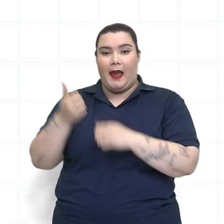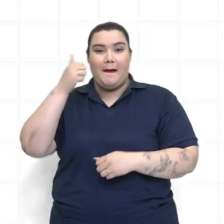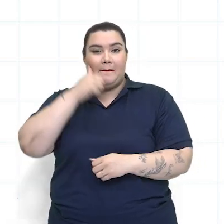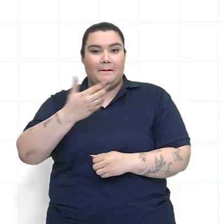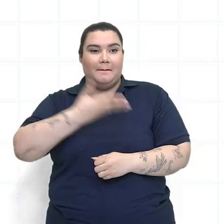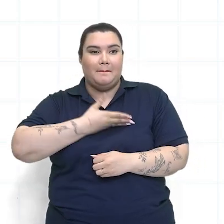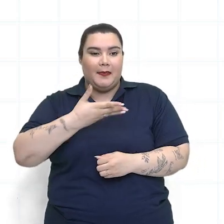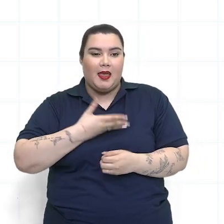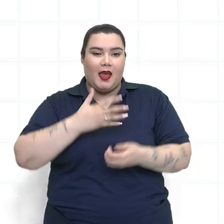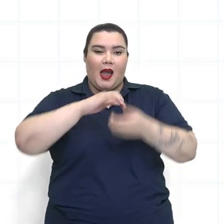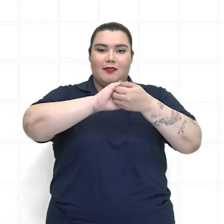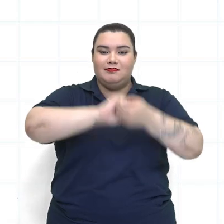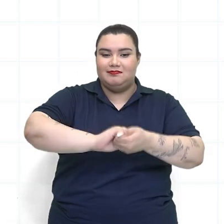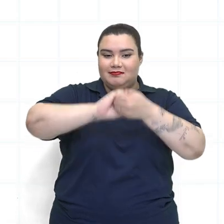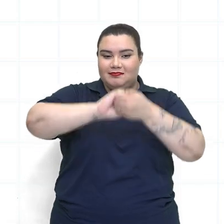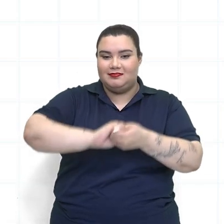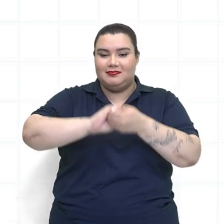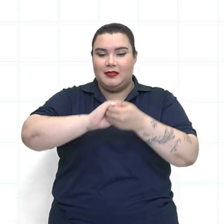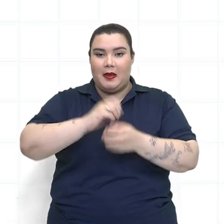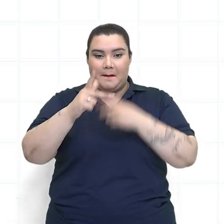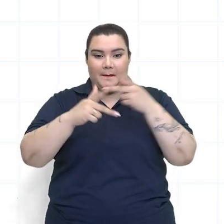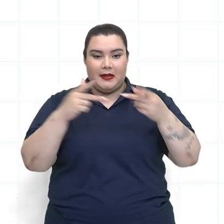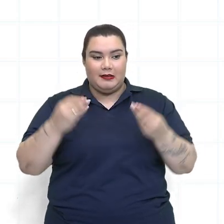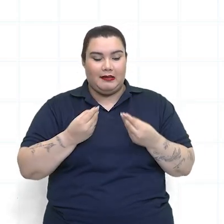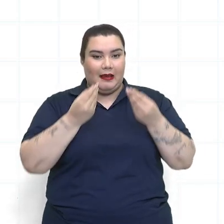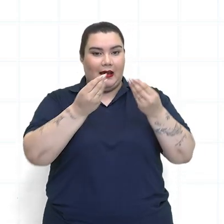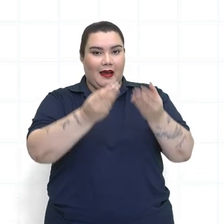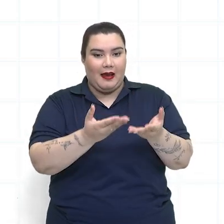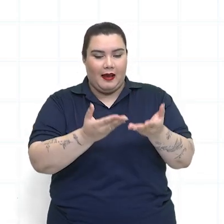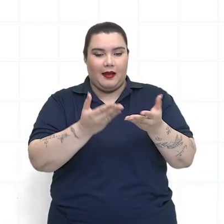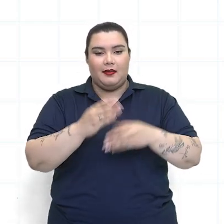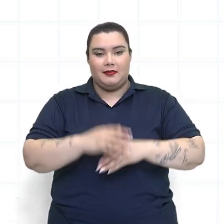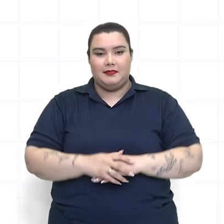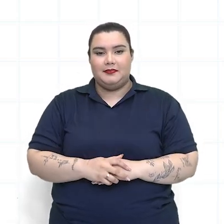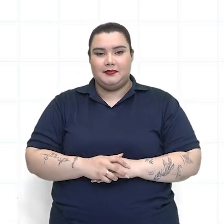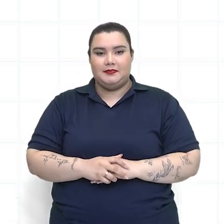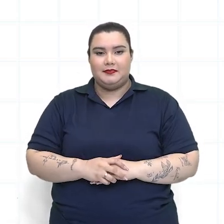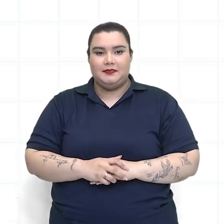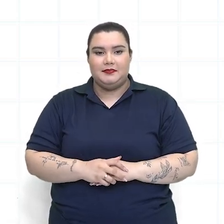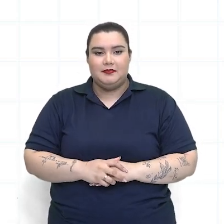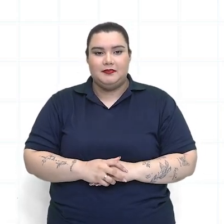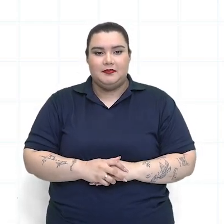cumprimentar minha amiga, que ao abrir o presente disse: